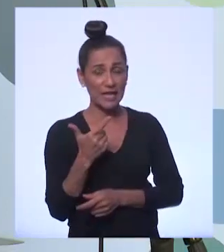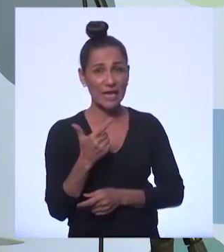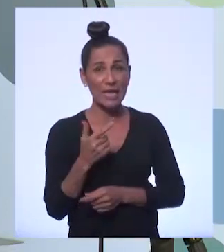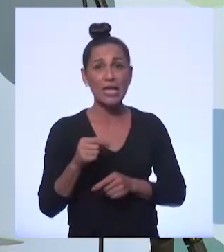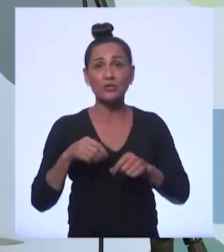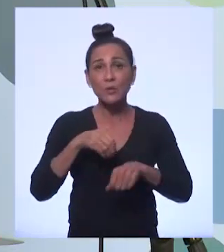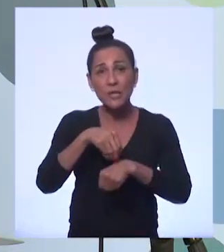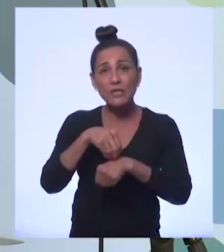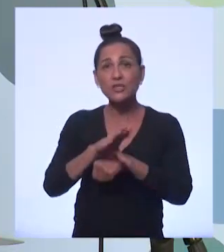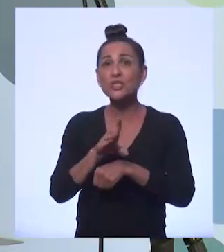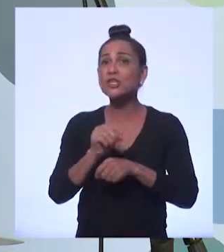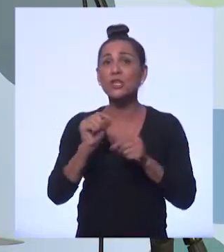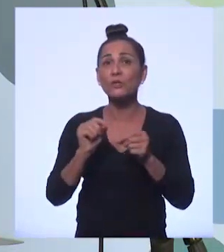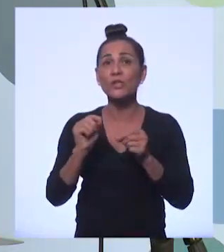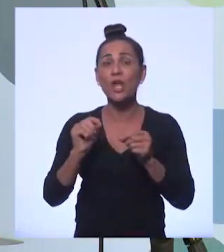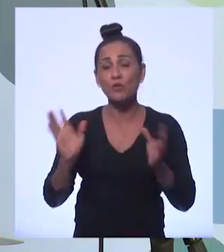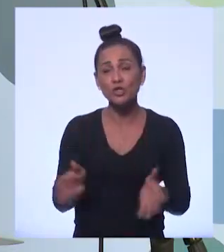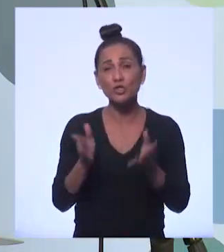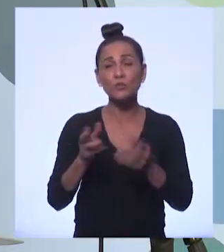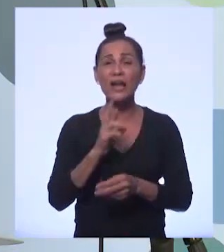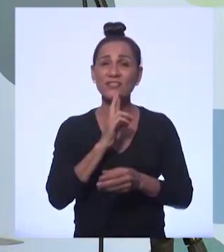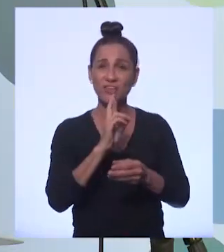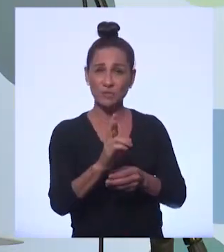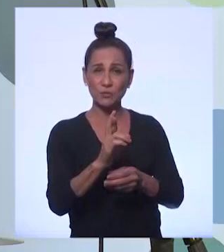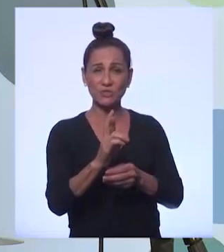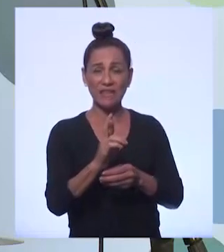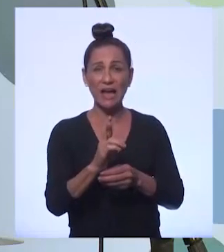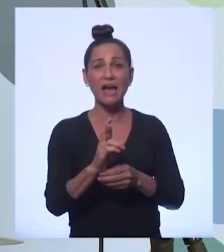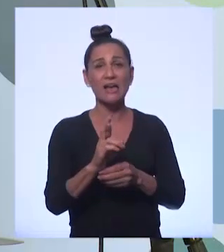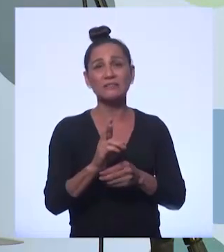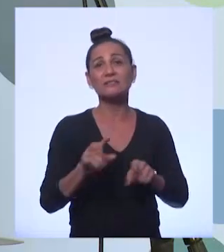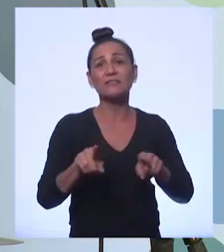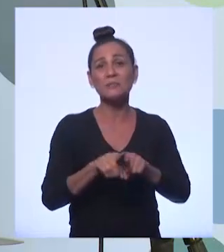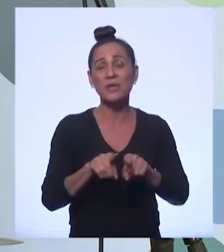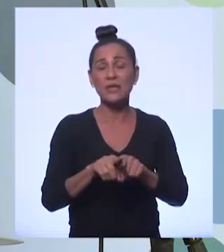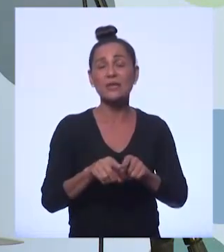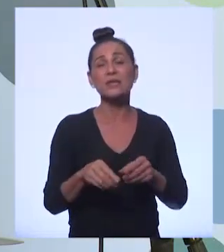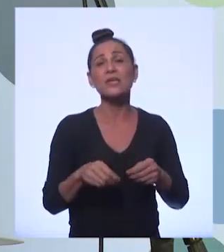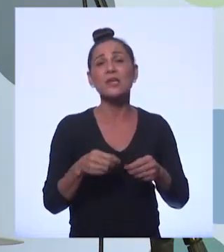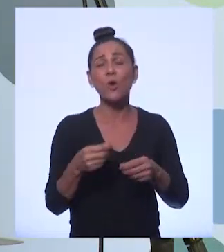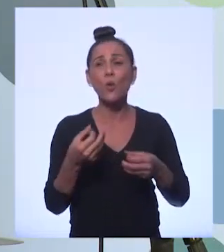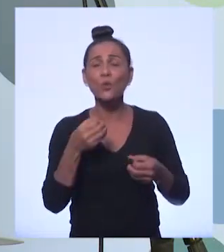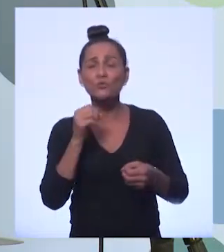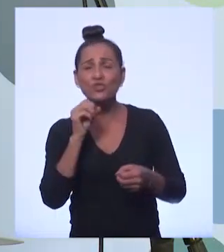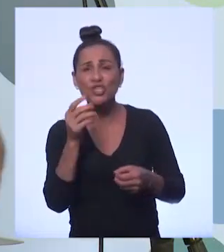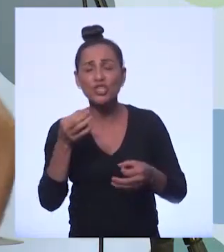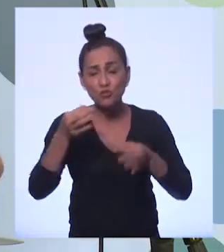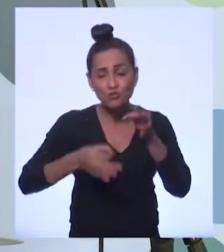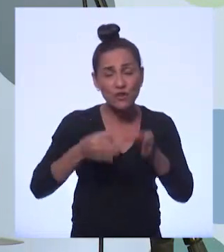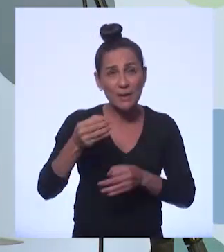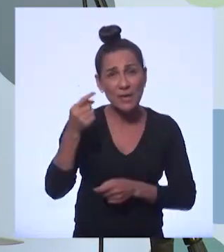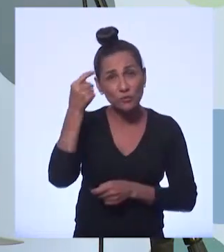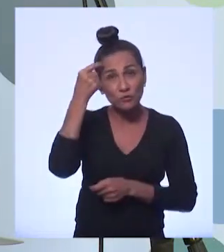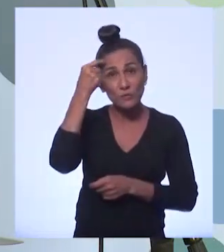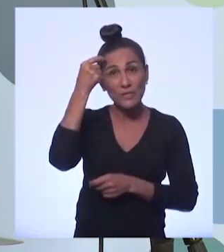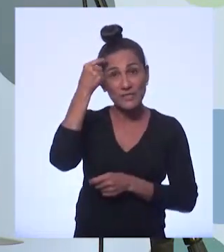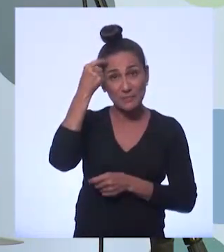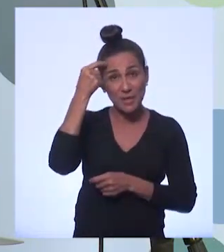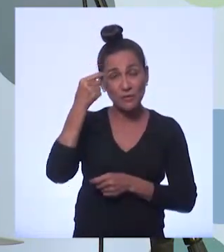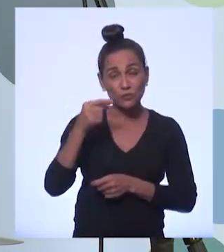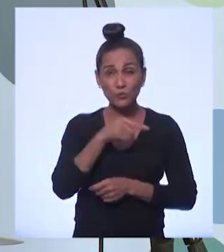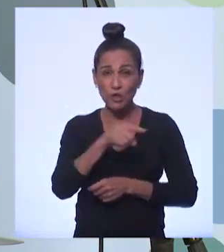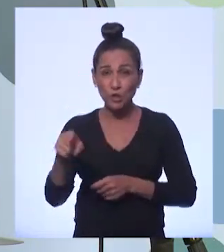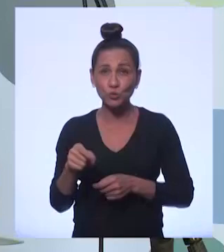induzir vocês a nenhum tipo de resposta, nenhum tipo de, enfim, de juízo sobre o que eu estou fazendo.